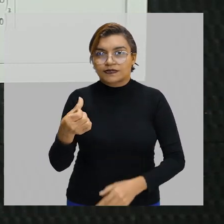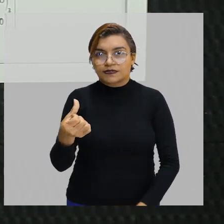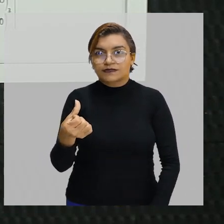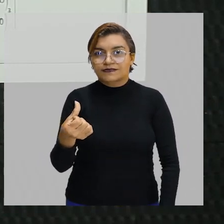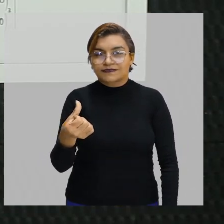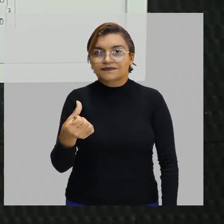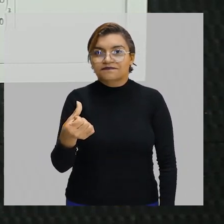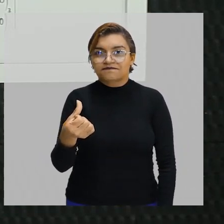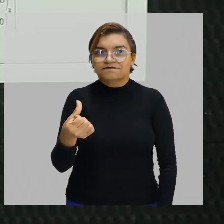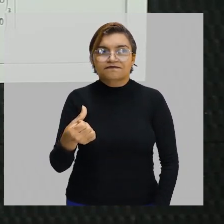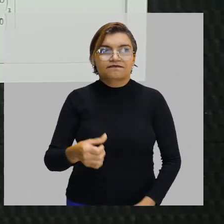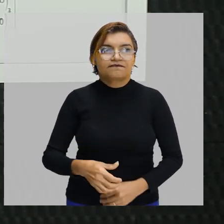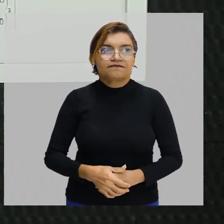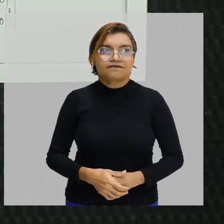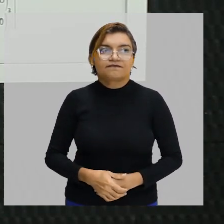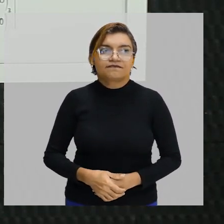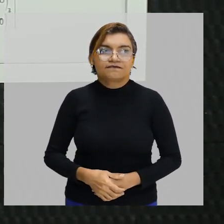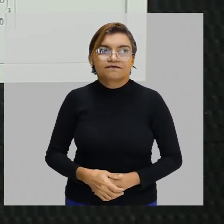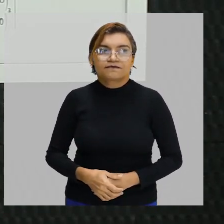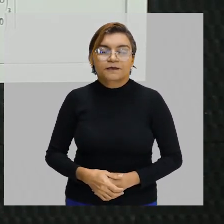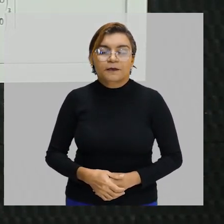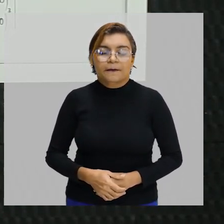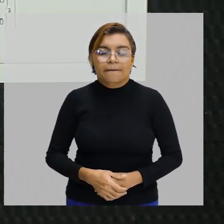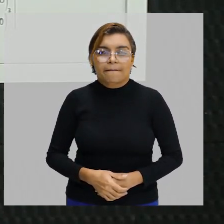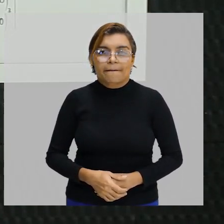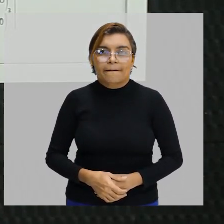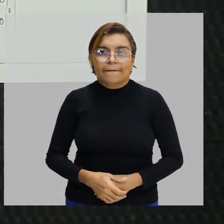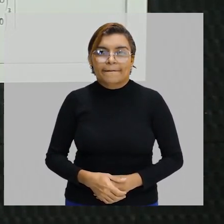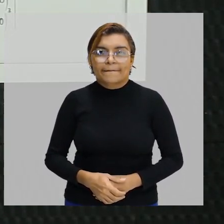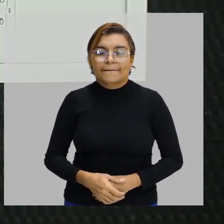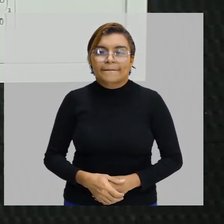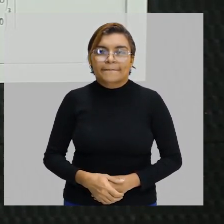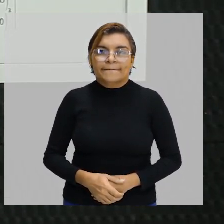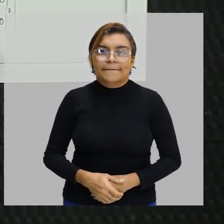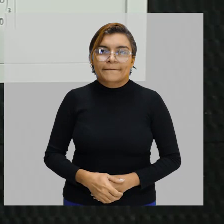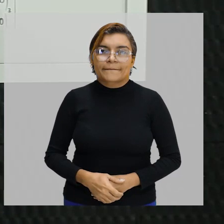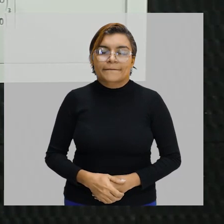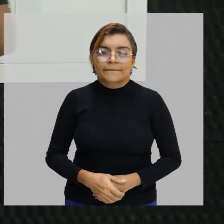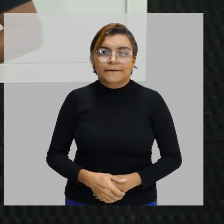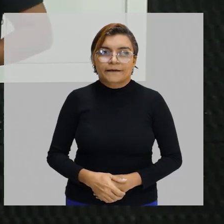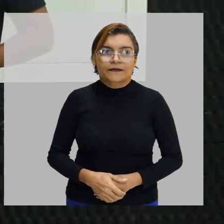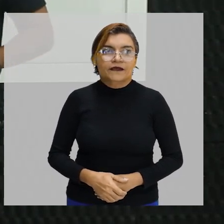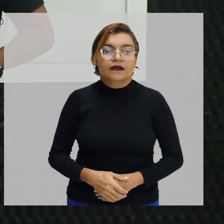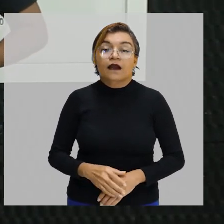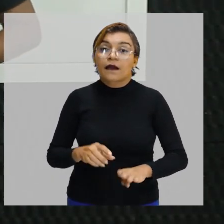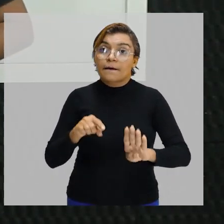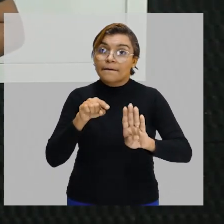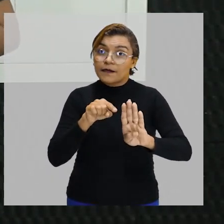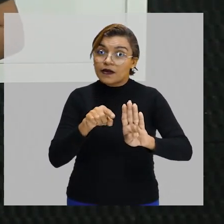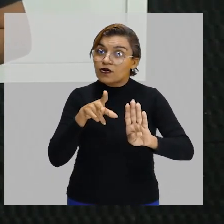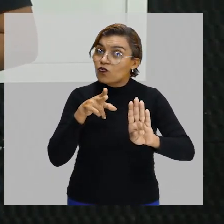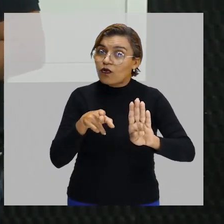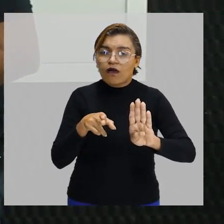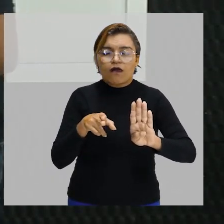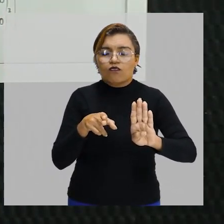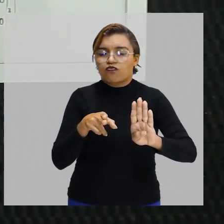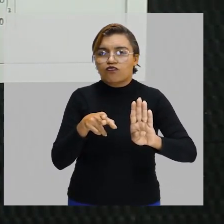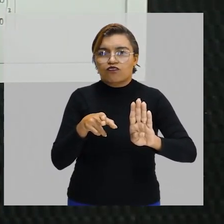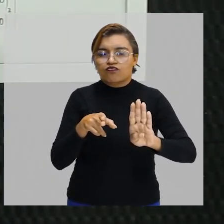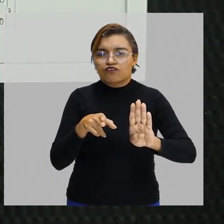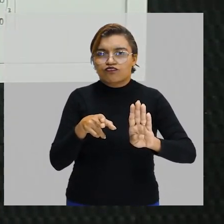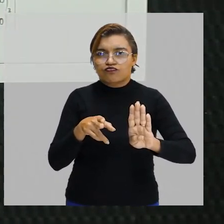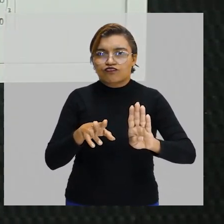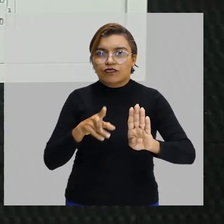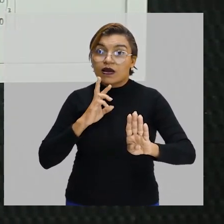a 6. Certinho? Olha só, letra B, mesma coisa, né? Mesma coisa, está falando que